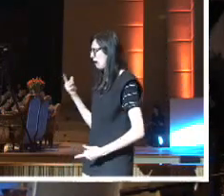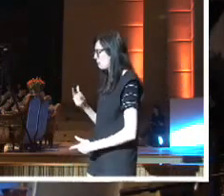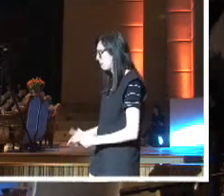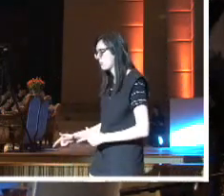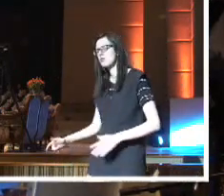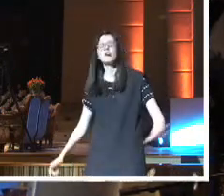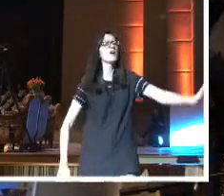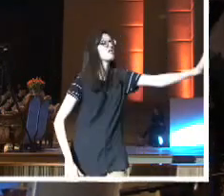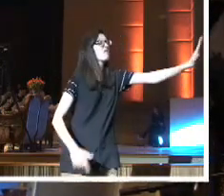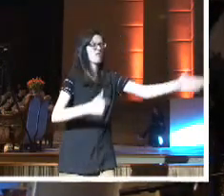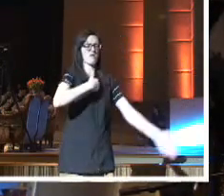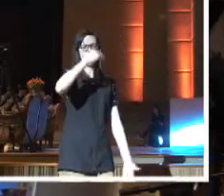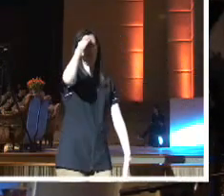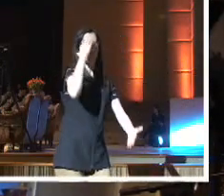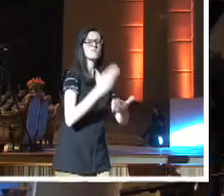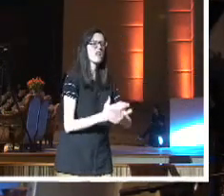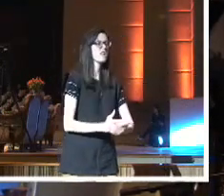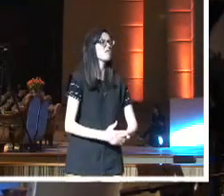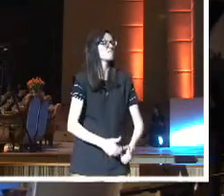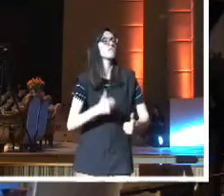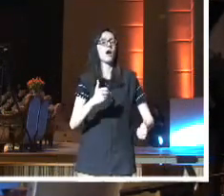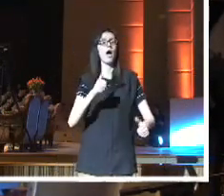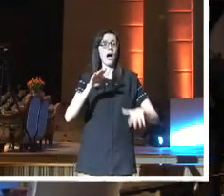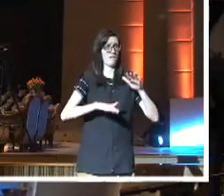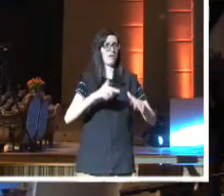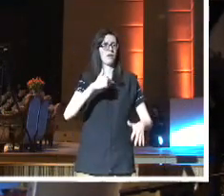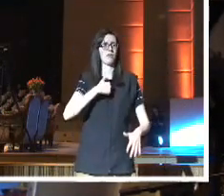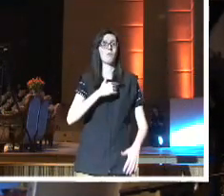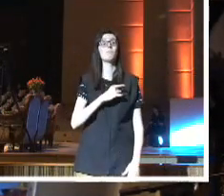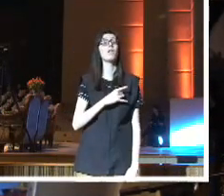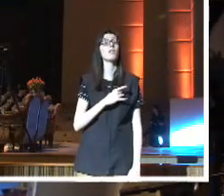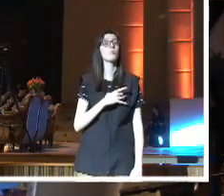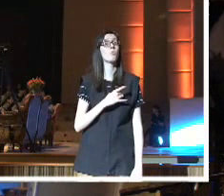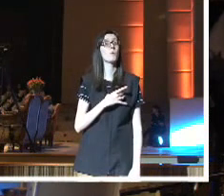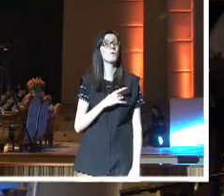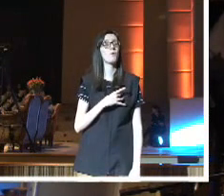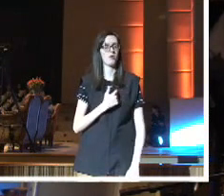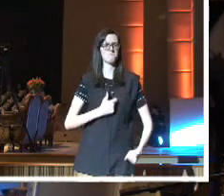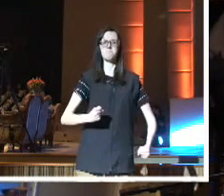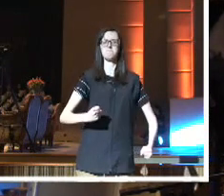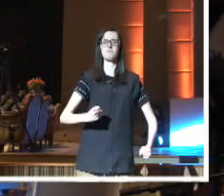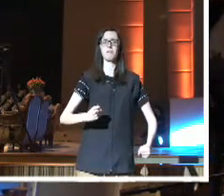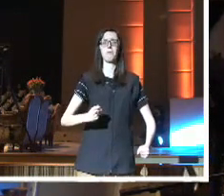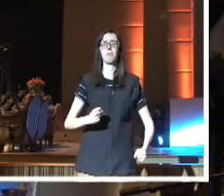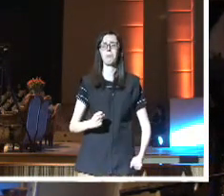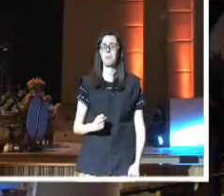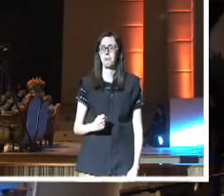problema, eu creio, eu vou. Mas tem dias que eu estou morrendo de medo.